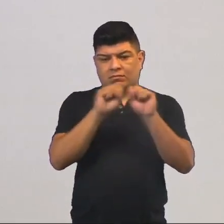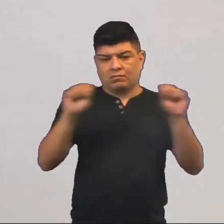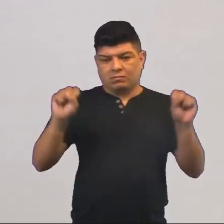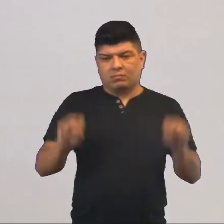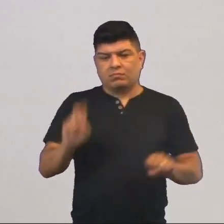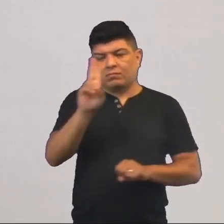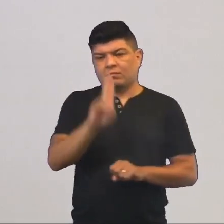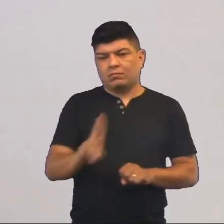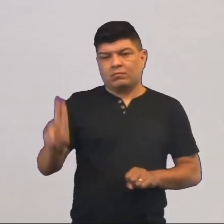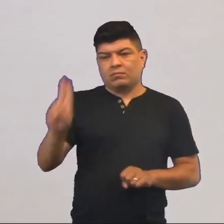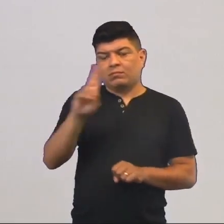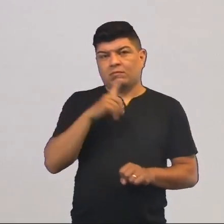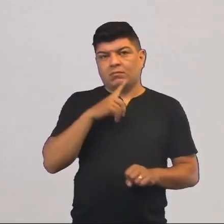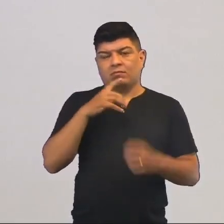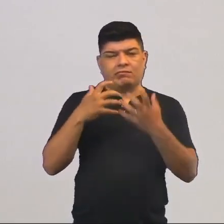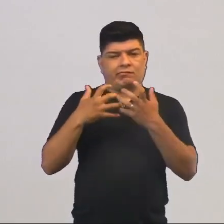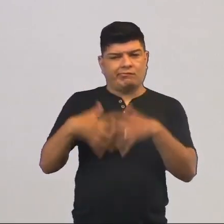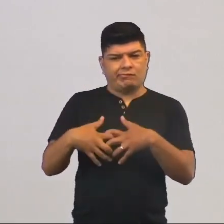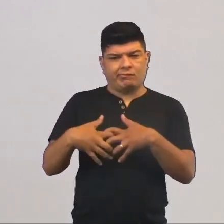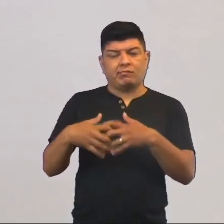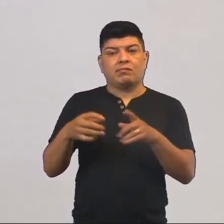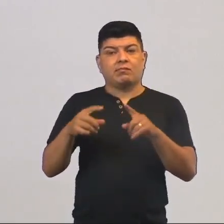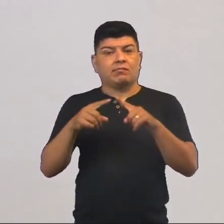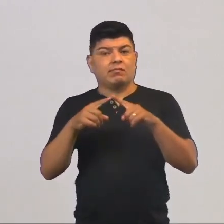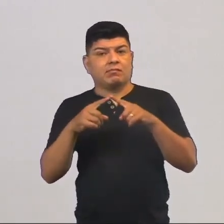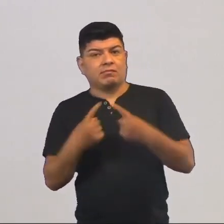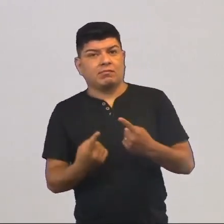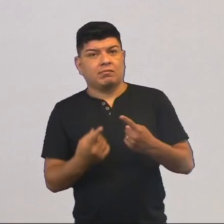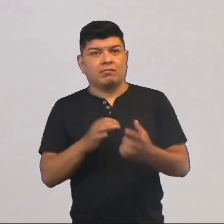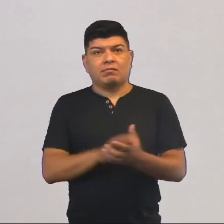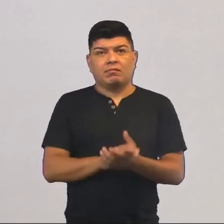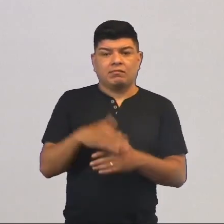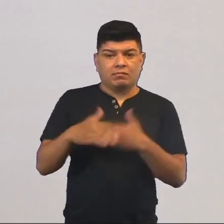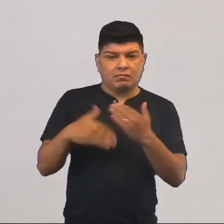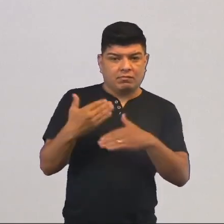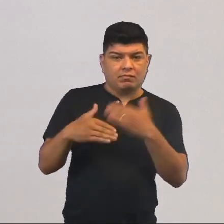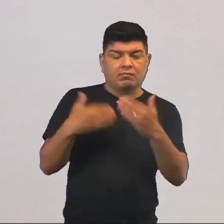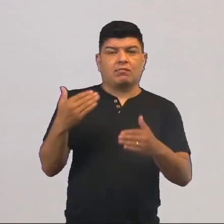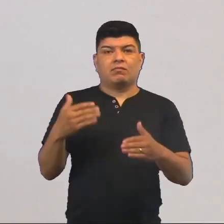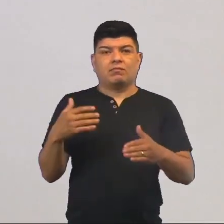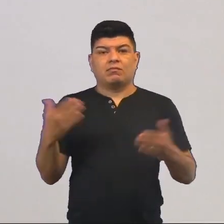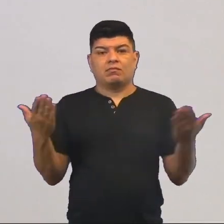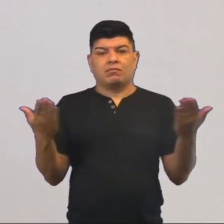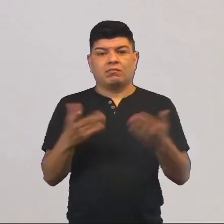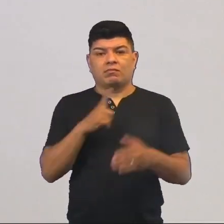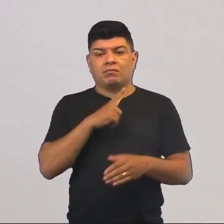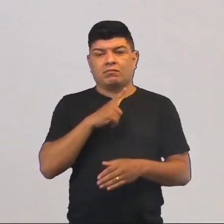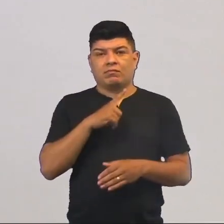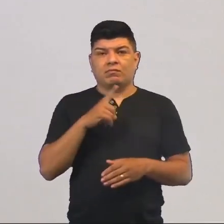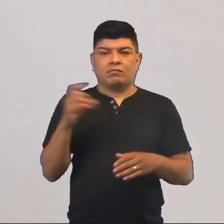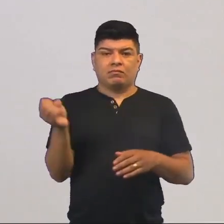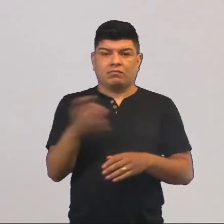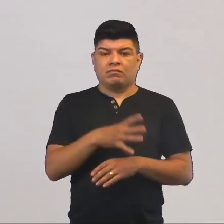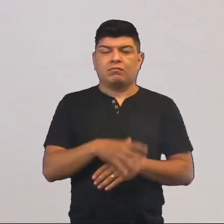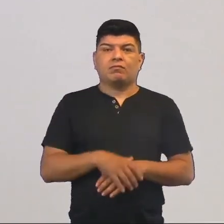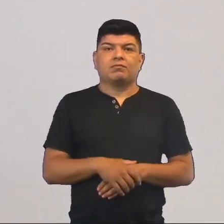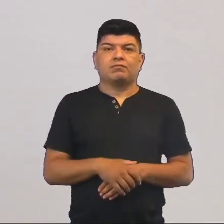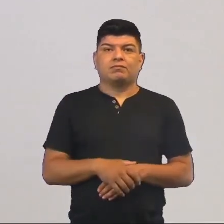sistema usado tinha a sua complexidade. E aí foi se desenvolvendo para o que a gente tem hoje.